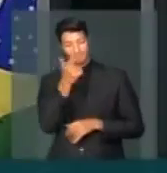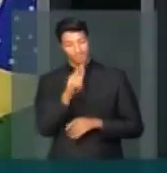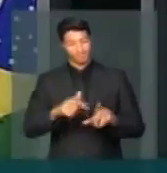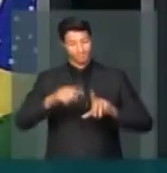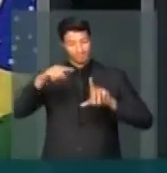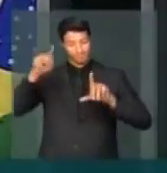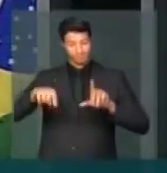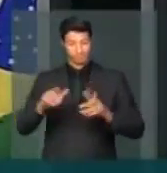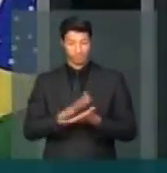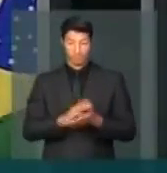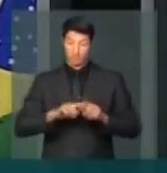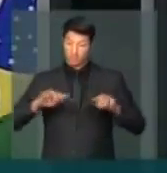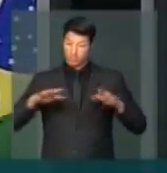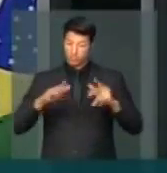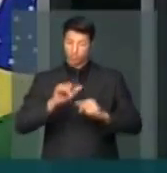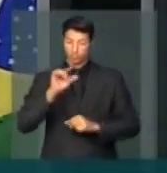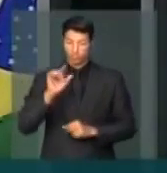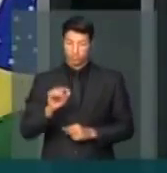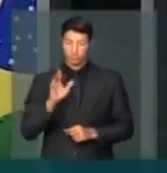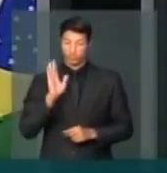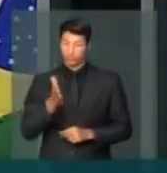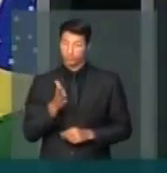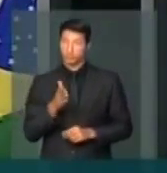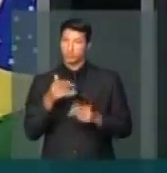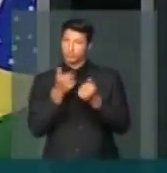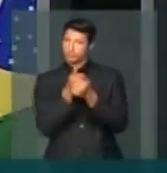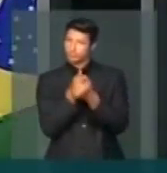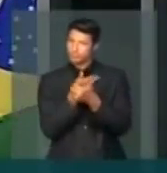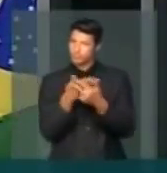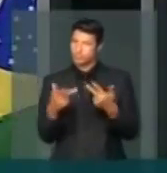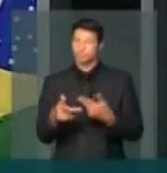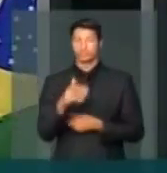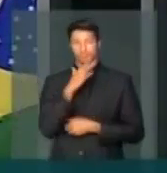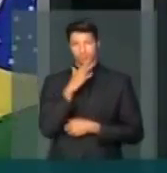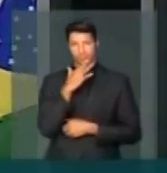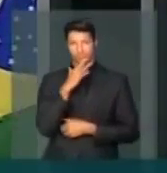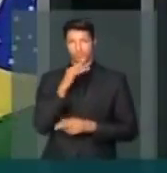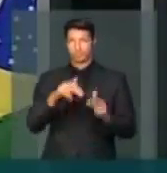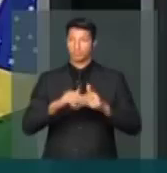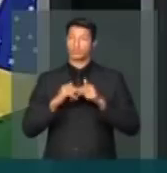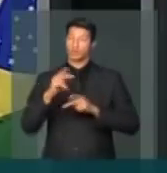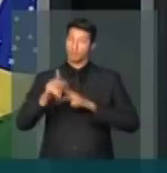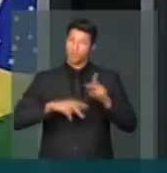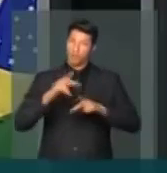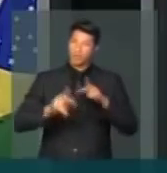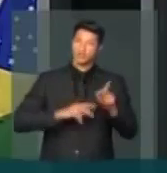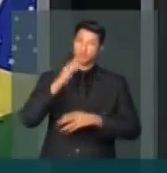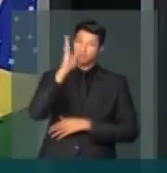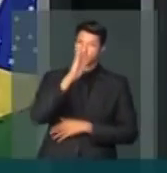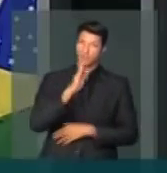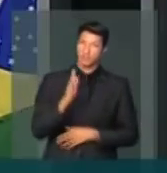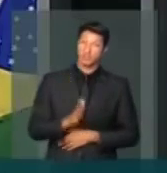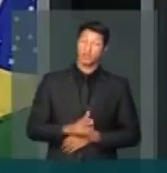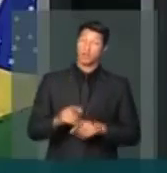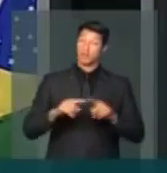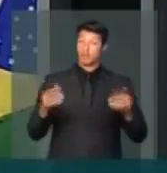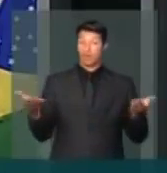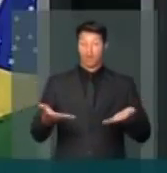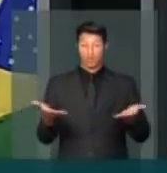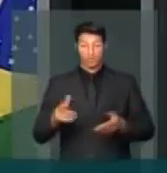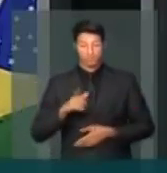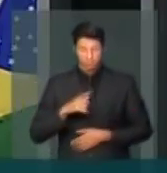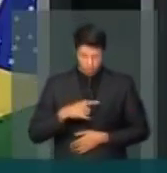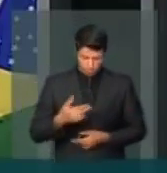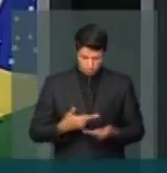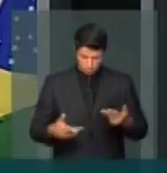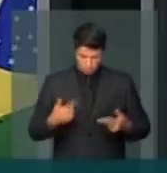iria aumentar. Tudo isso já são coisas conhecidas pela população brasileira. Agora, tem